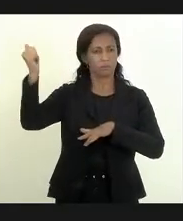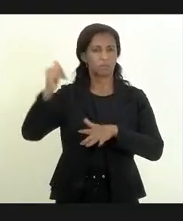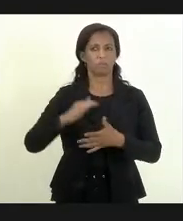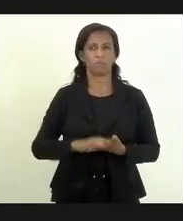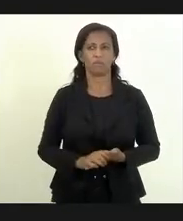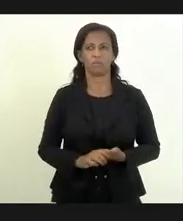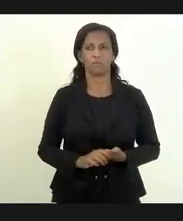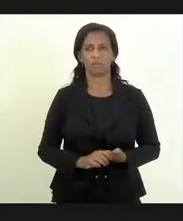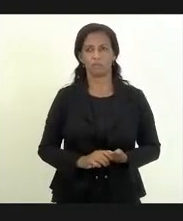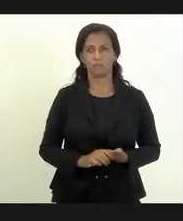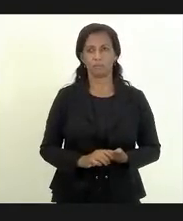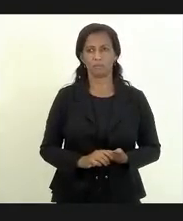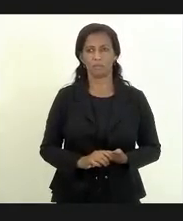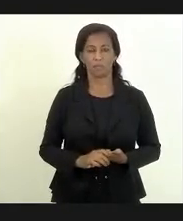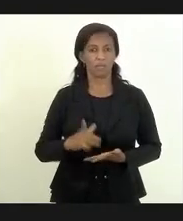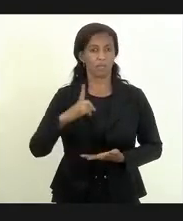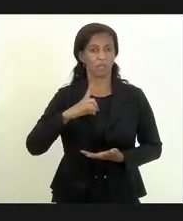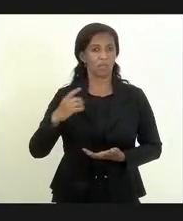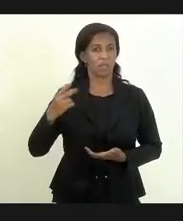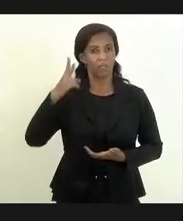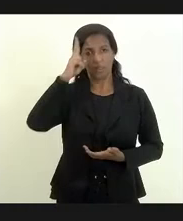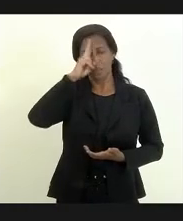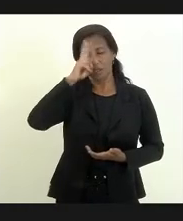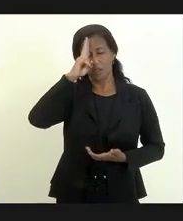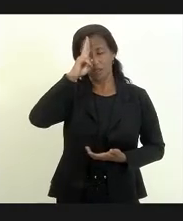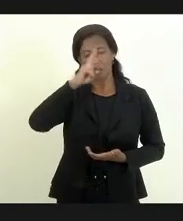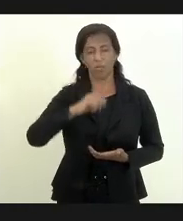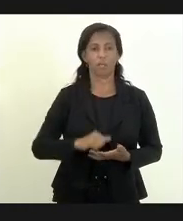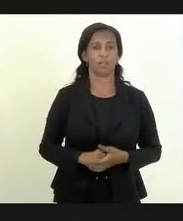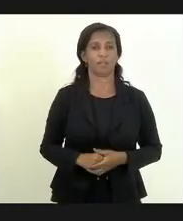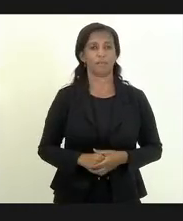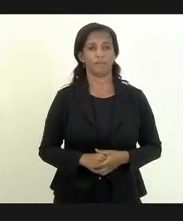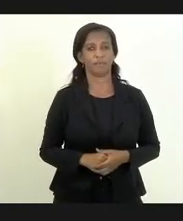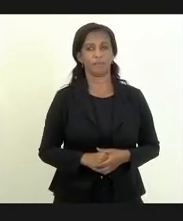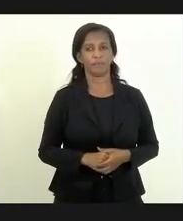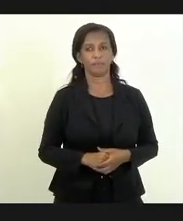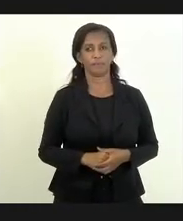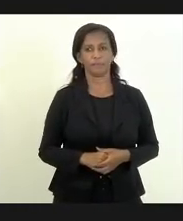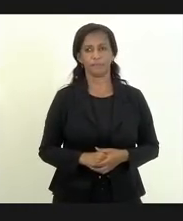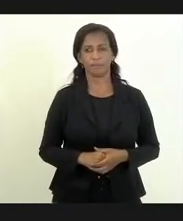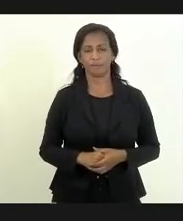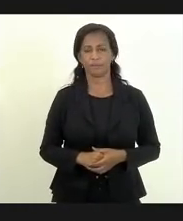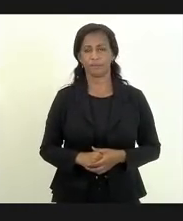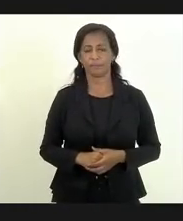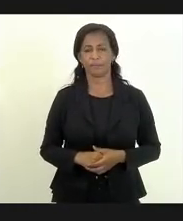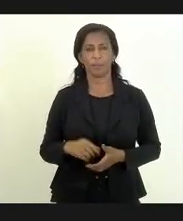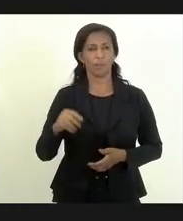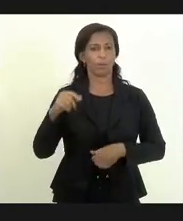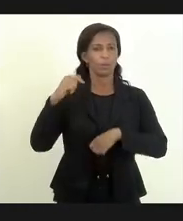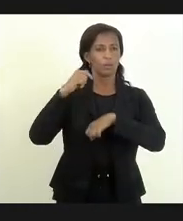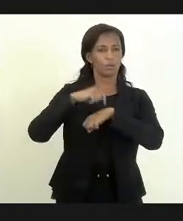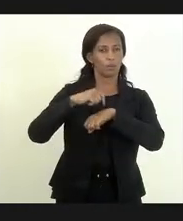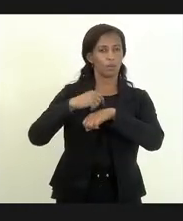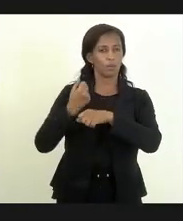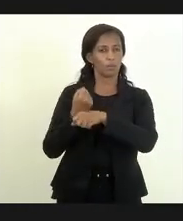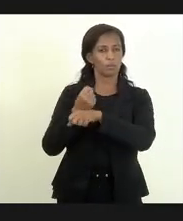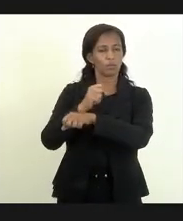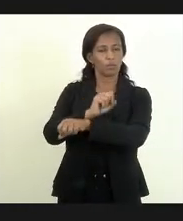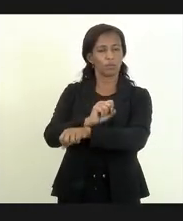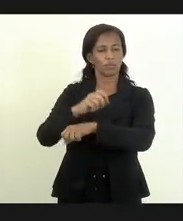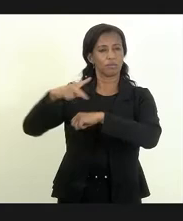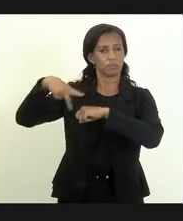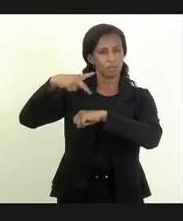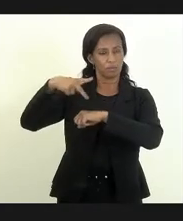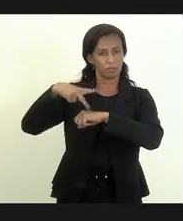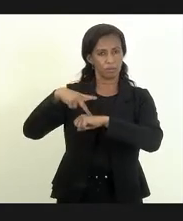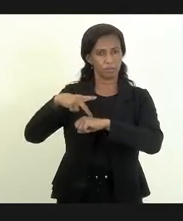negam a história, que negam a história da escravidão no nosso país, a